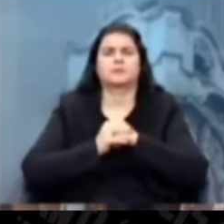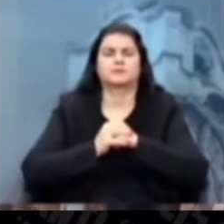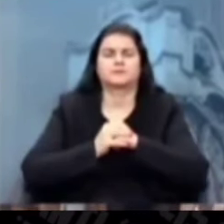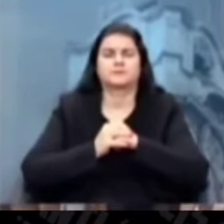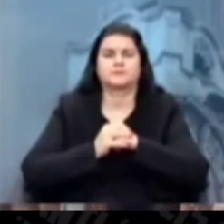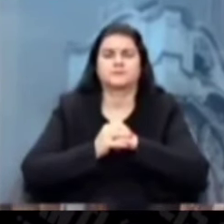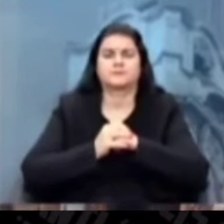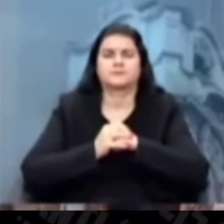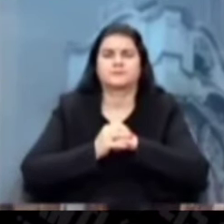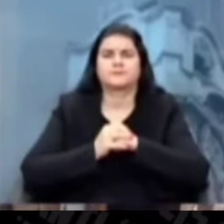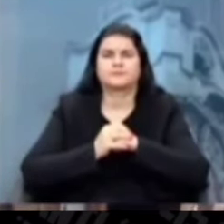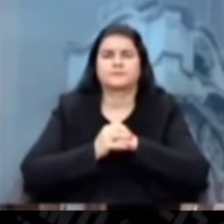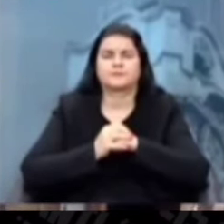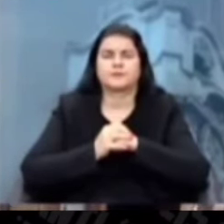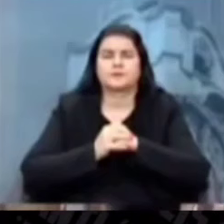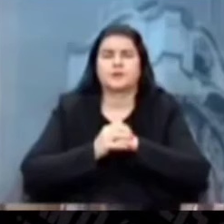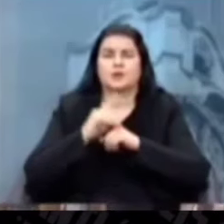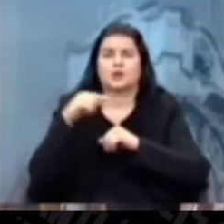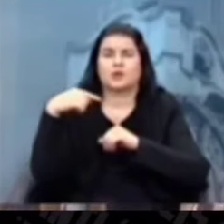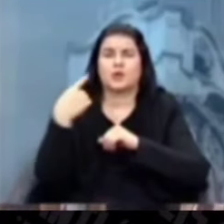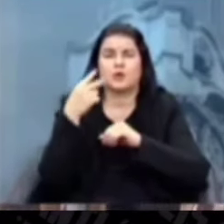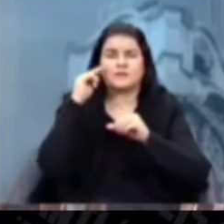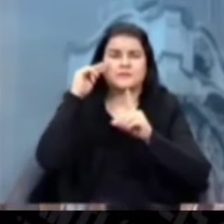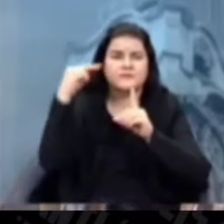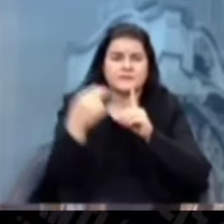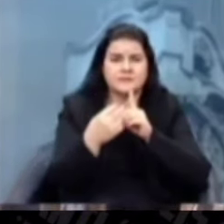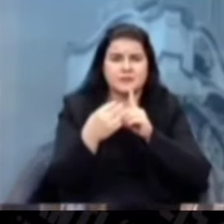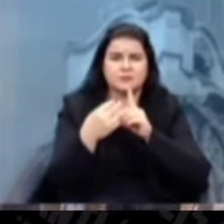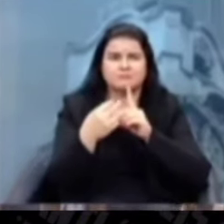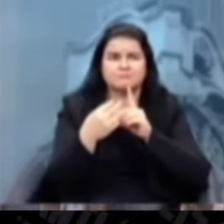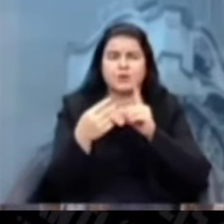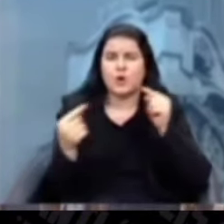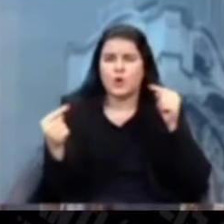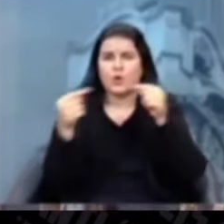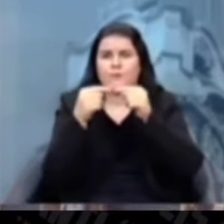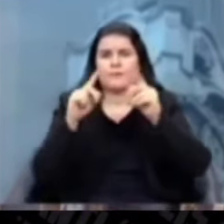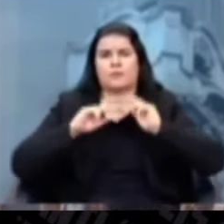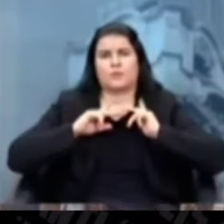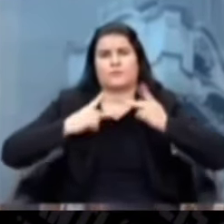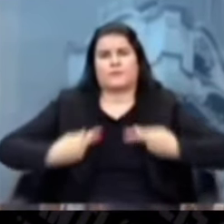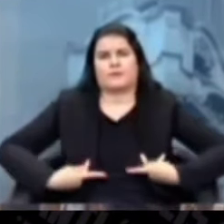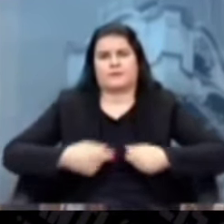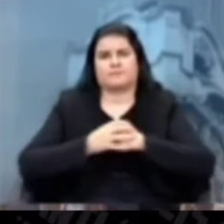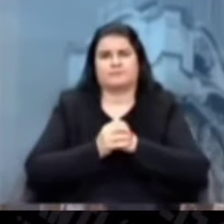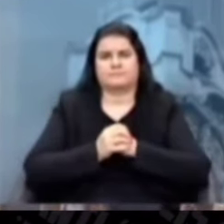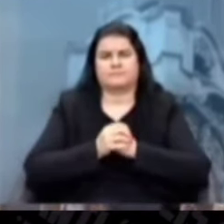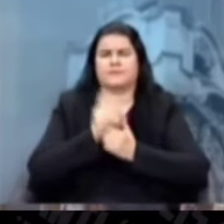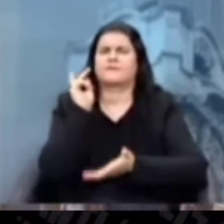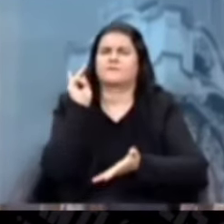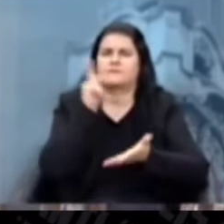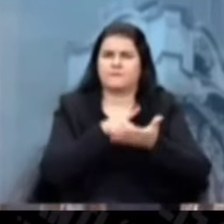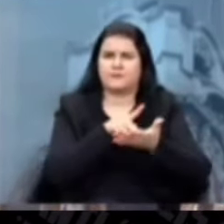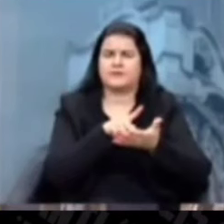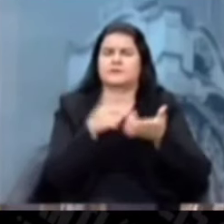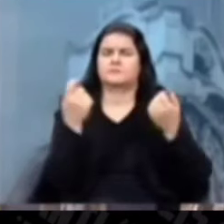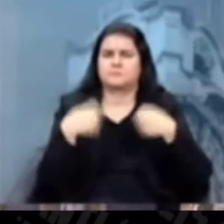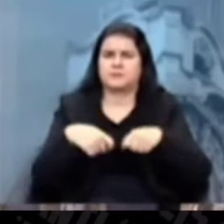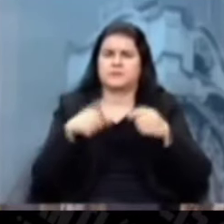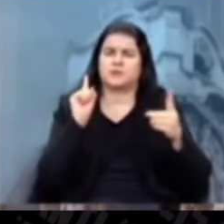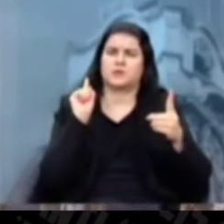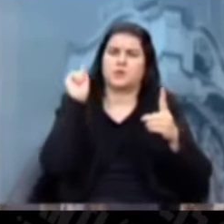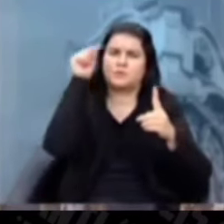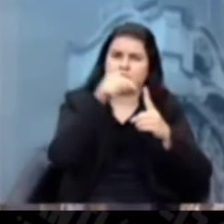visão mais humanizada, uma visão que realmente tenha como objetivo